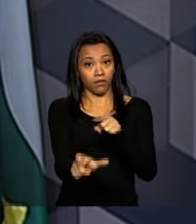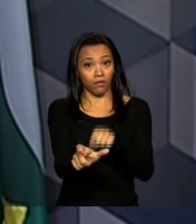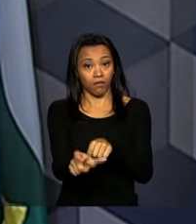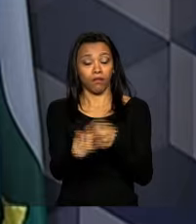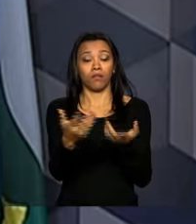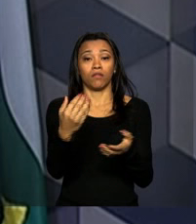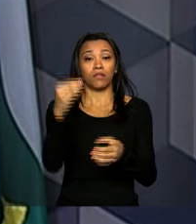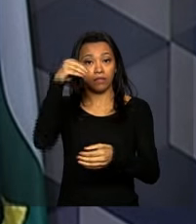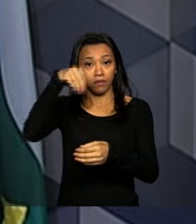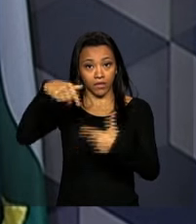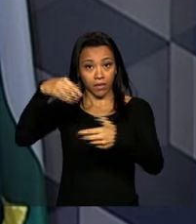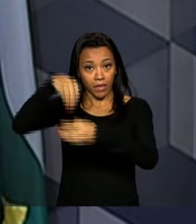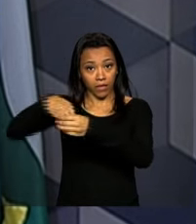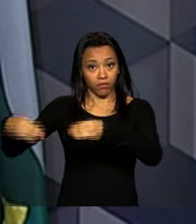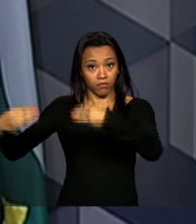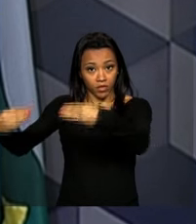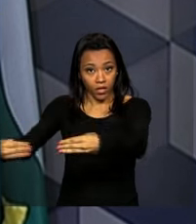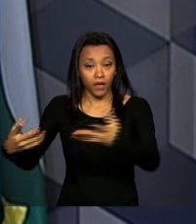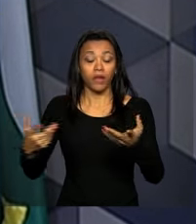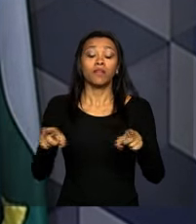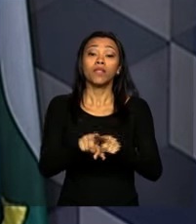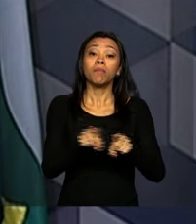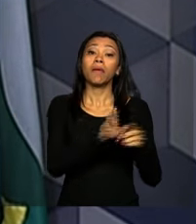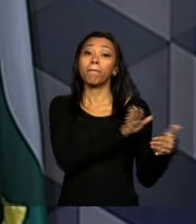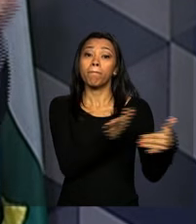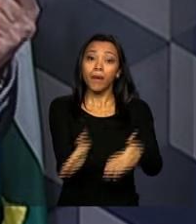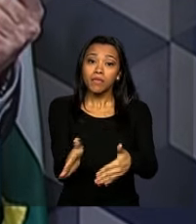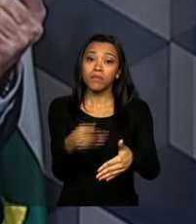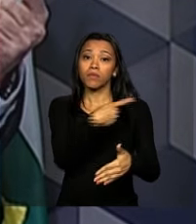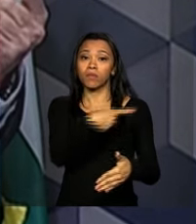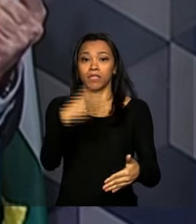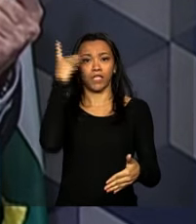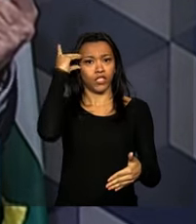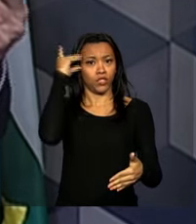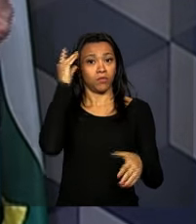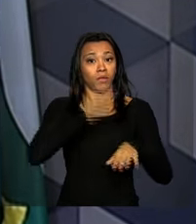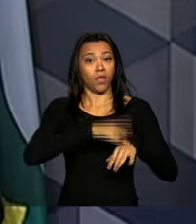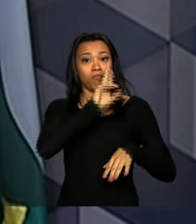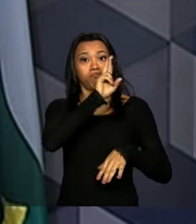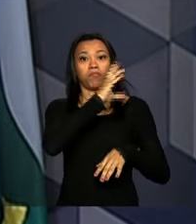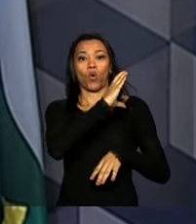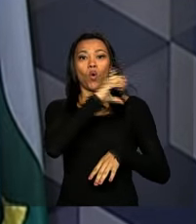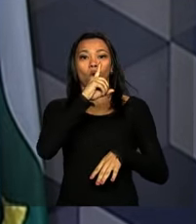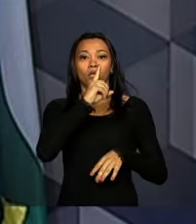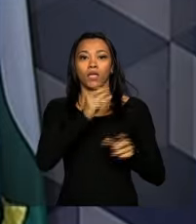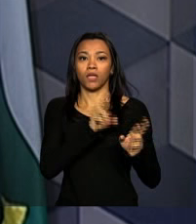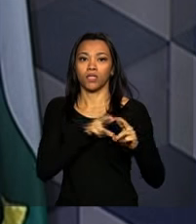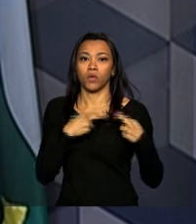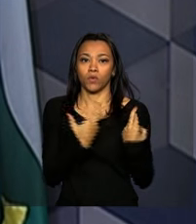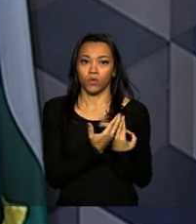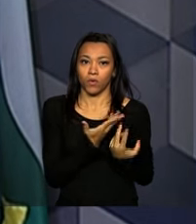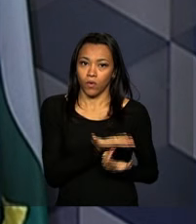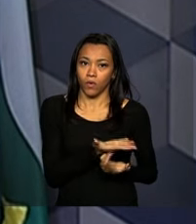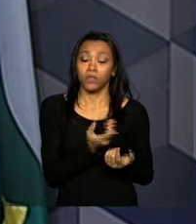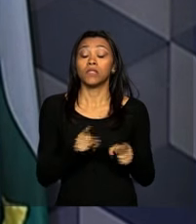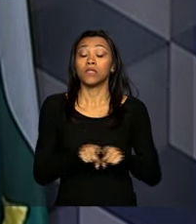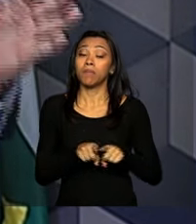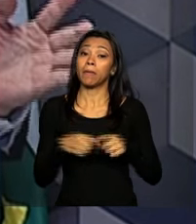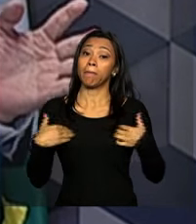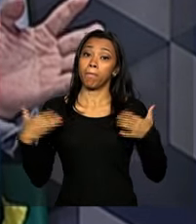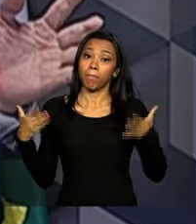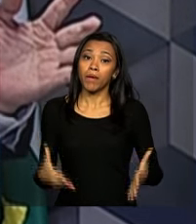o Joaquim Levy, com a participação da presidente Dilma, coordenando as reuniões, com a participação da nossa